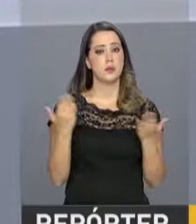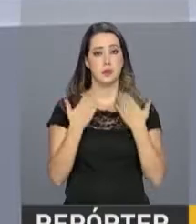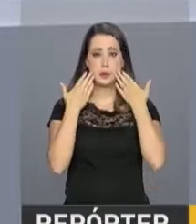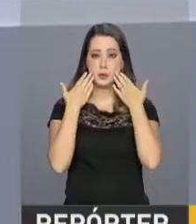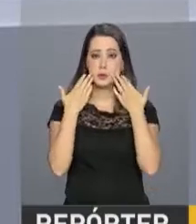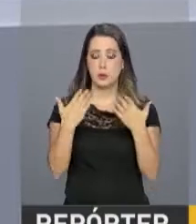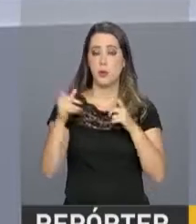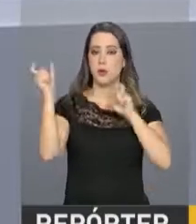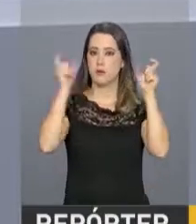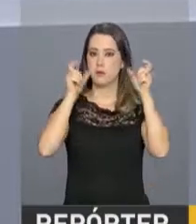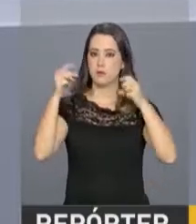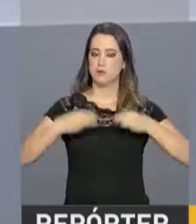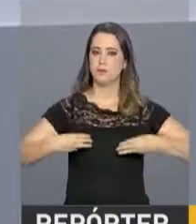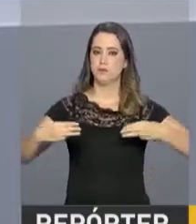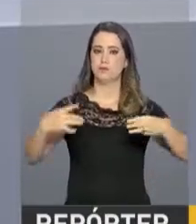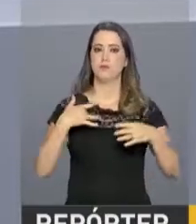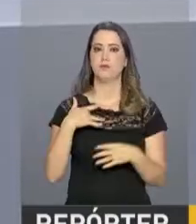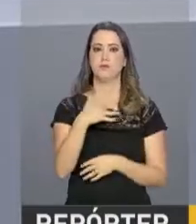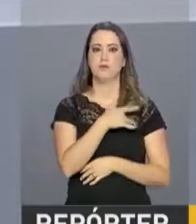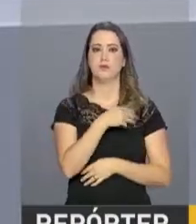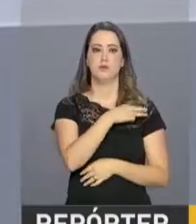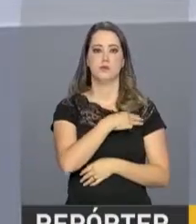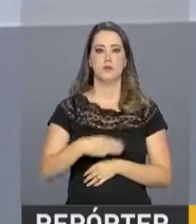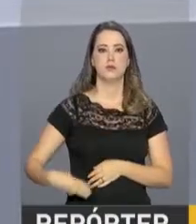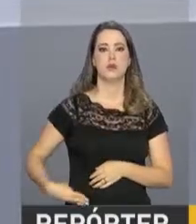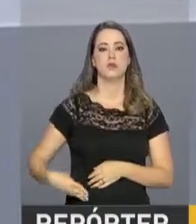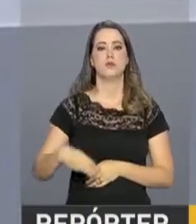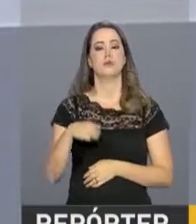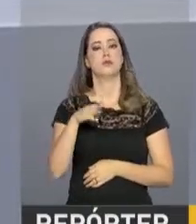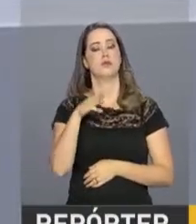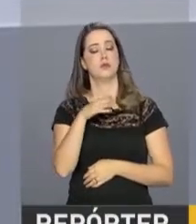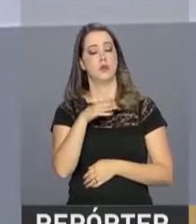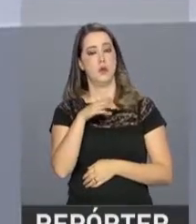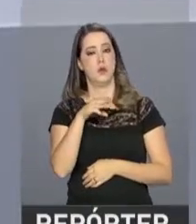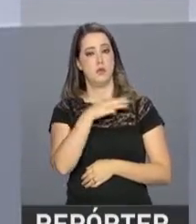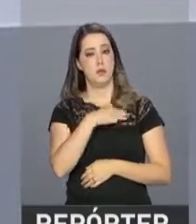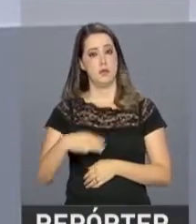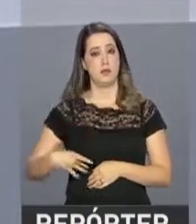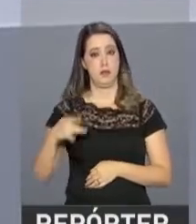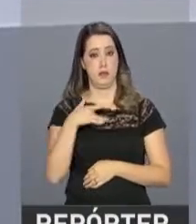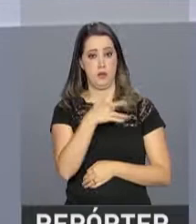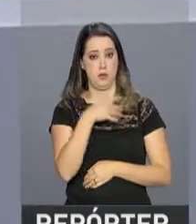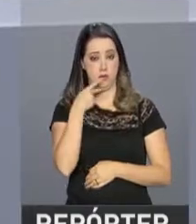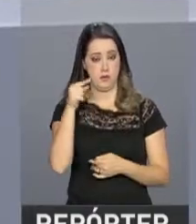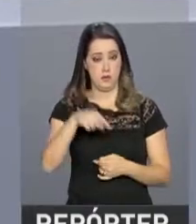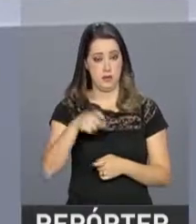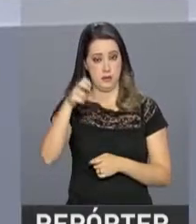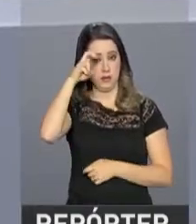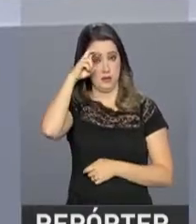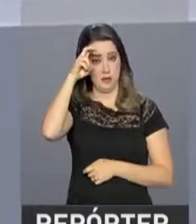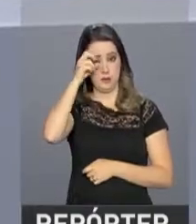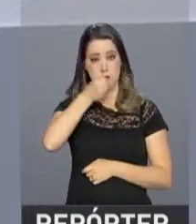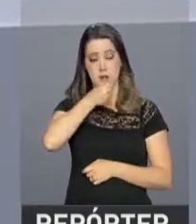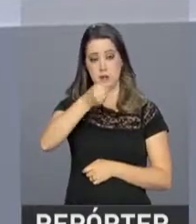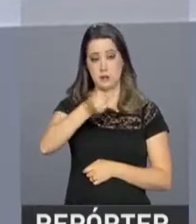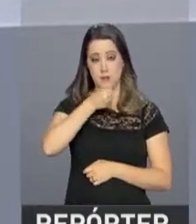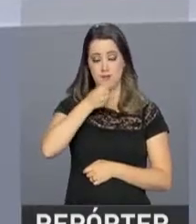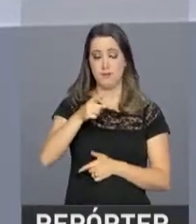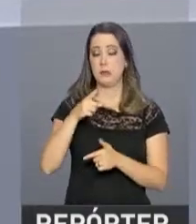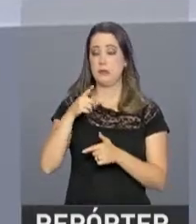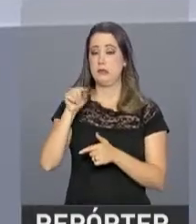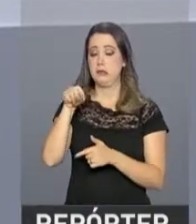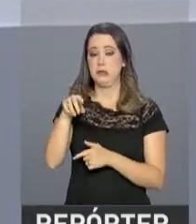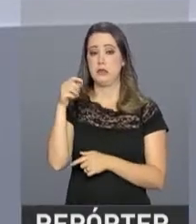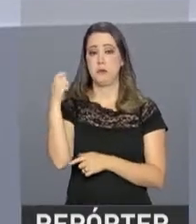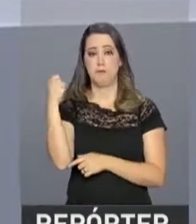essa edição com um alerta do Ministério da Saúde. O ministro Gilberto Ock confirmou nesta quinta-feira, durante entrevista à Rádio